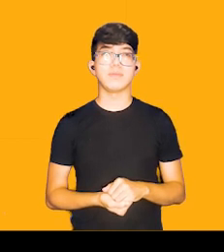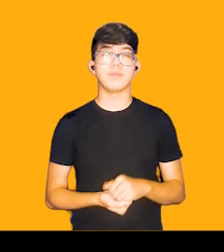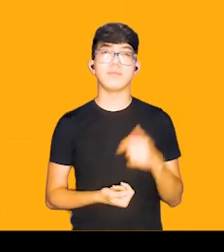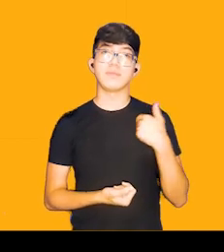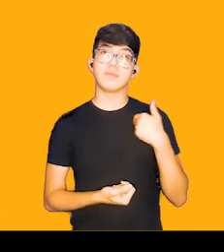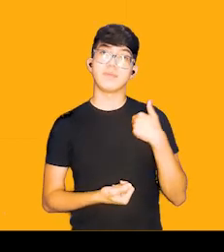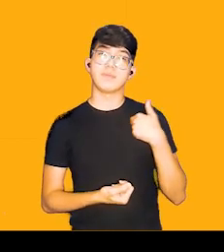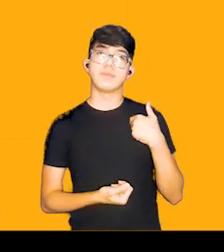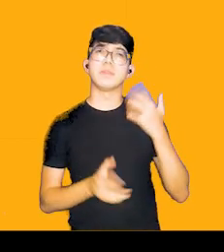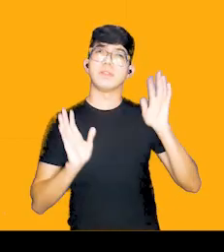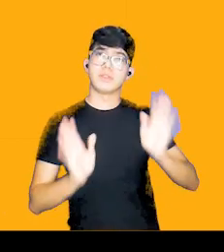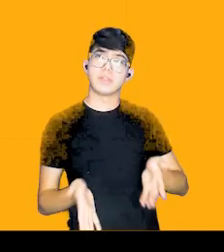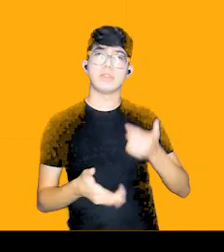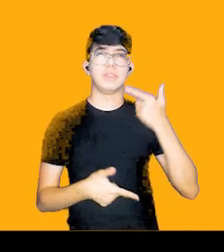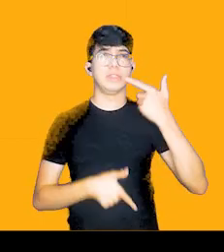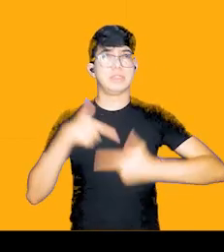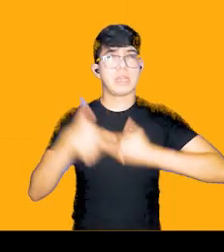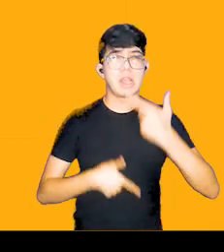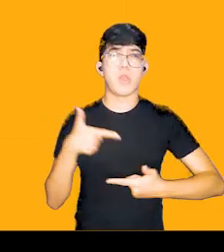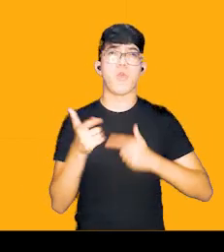Quem faz fotografia que eu fiz